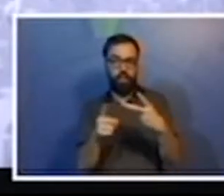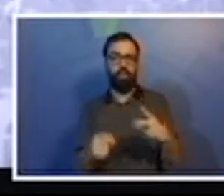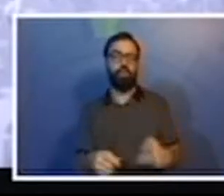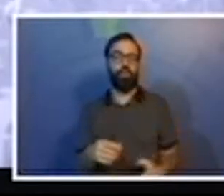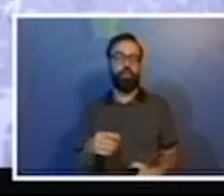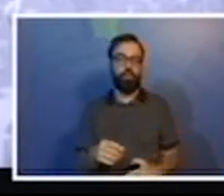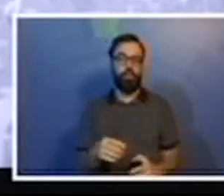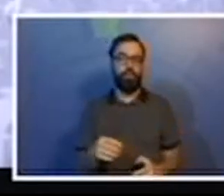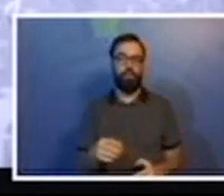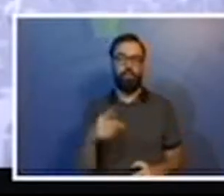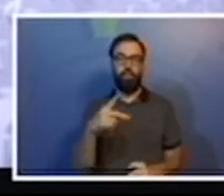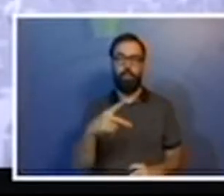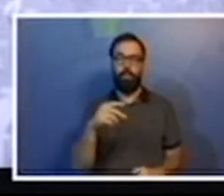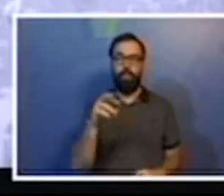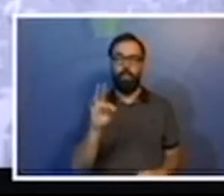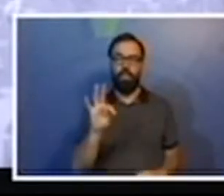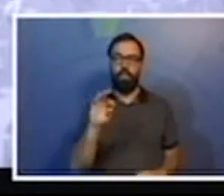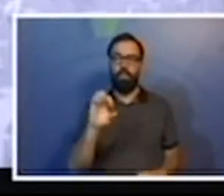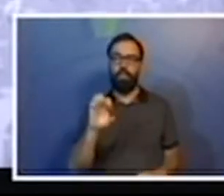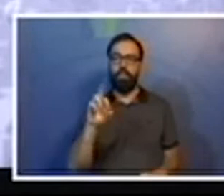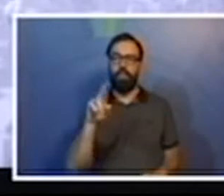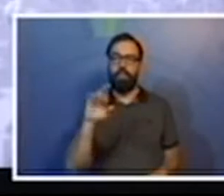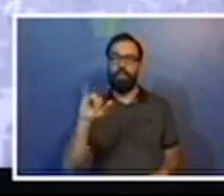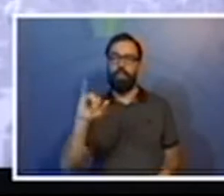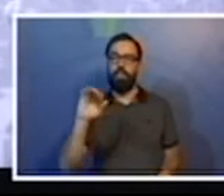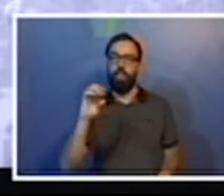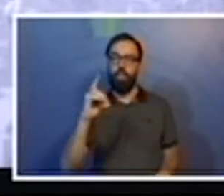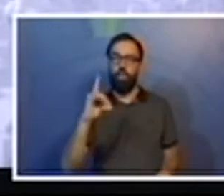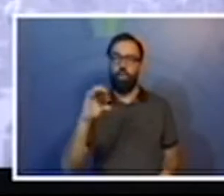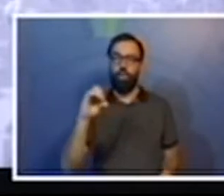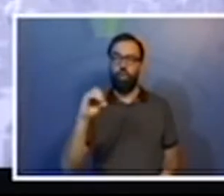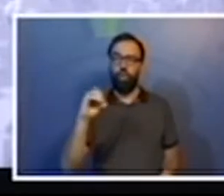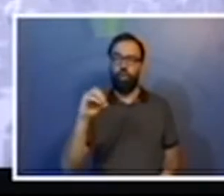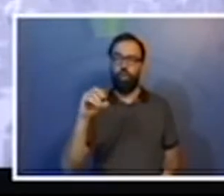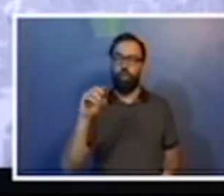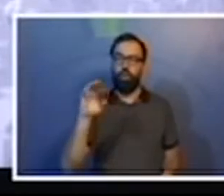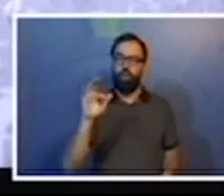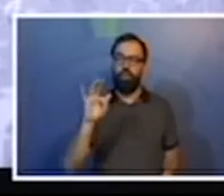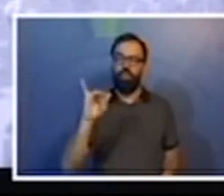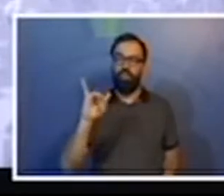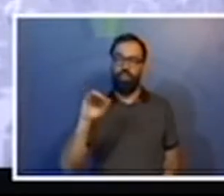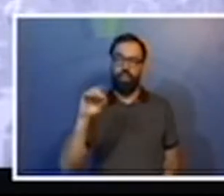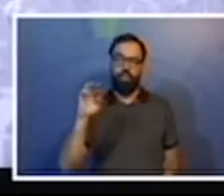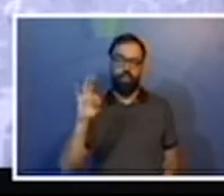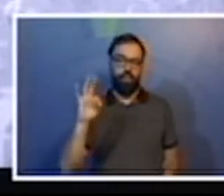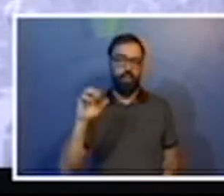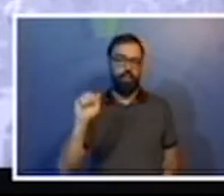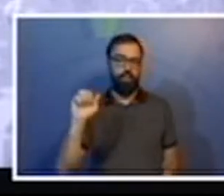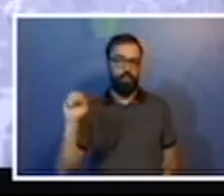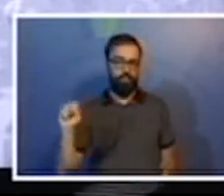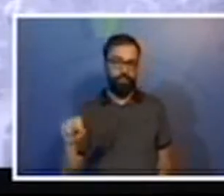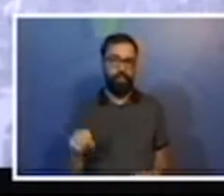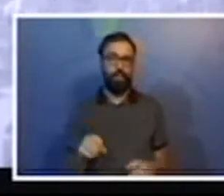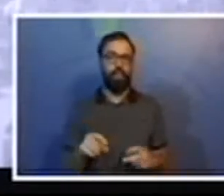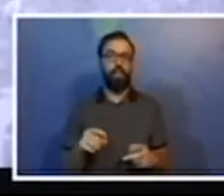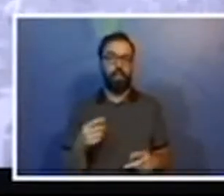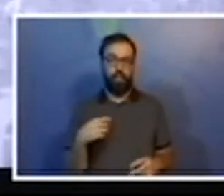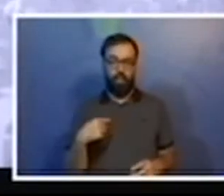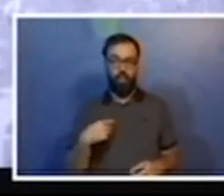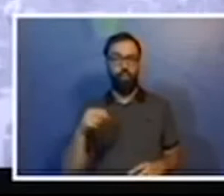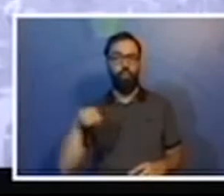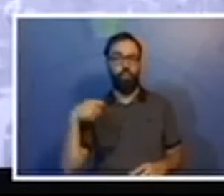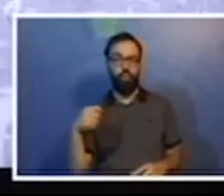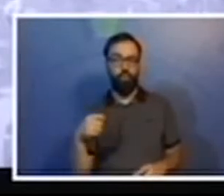pteridófitas o segundo grupo que surgiu na evolução exemplo atual mais conhecido talvez sejam as samambaias que pode ser